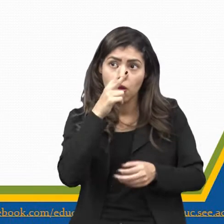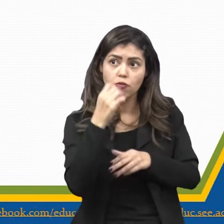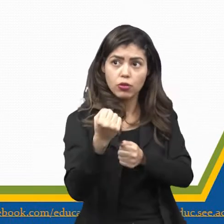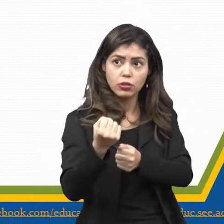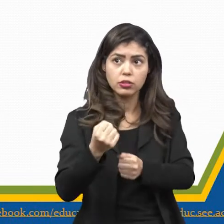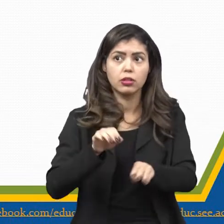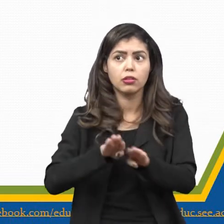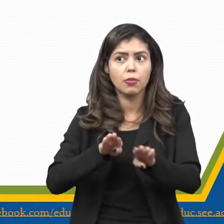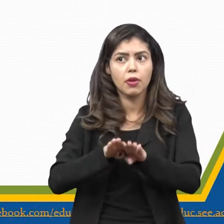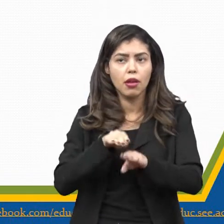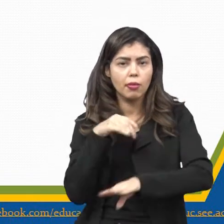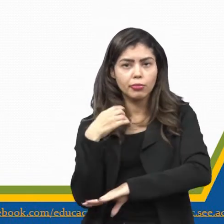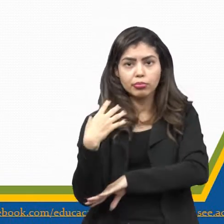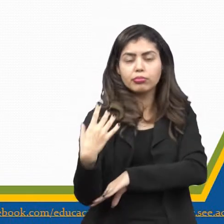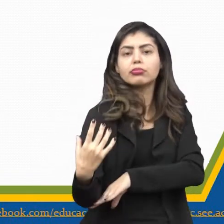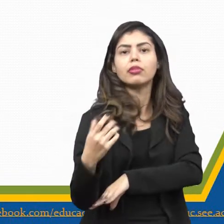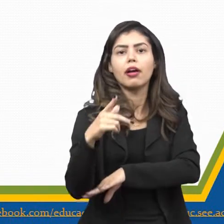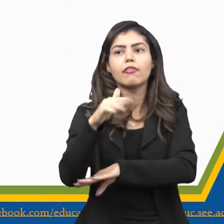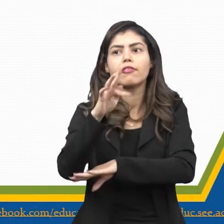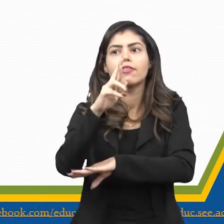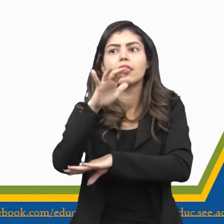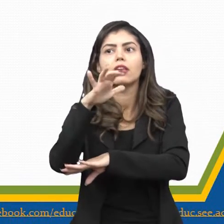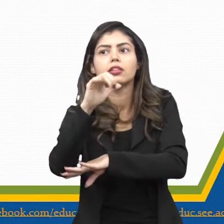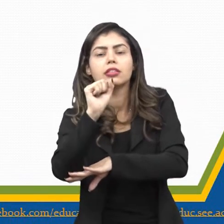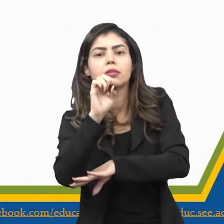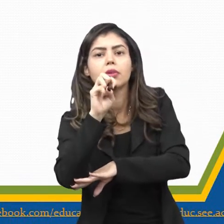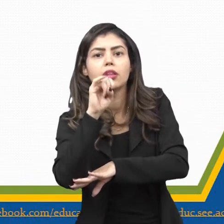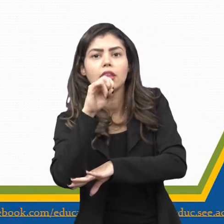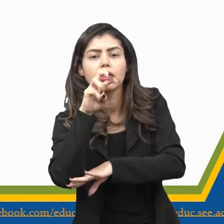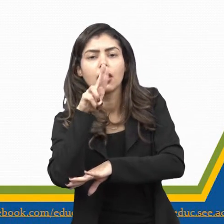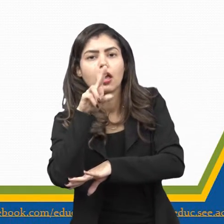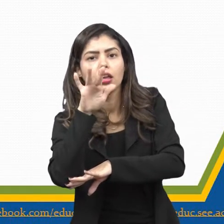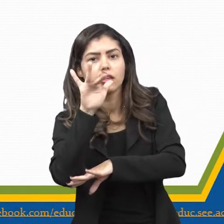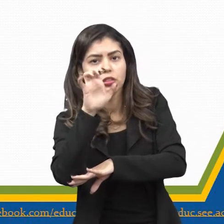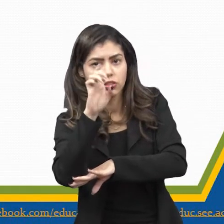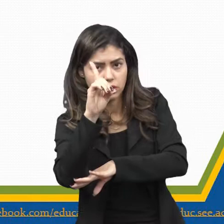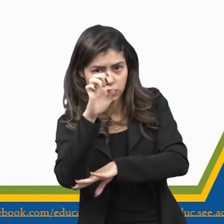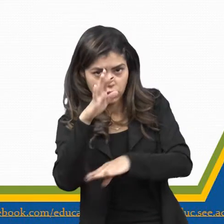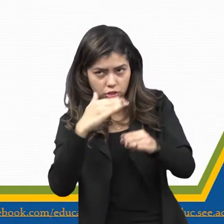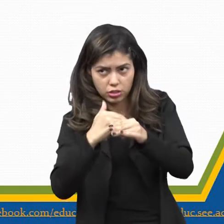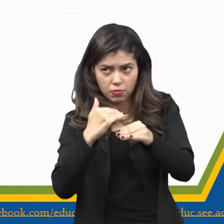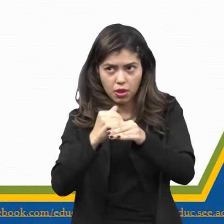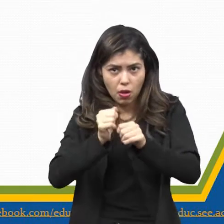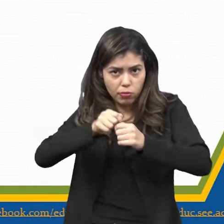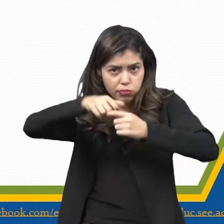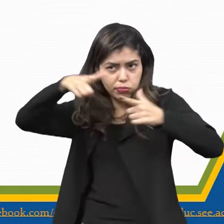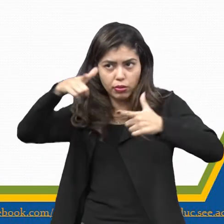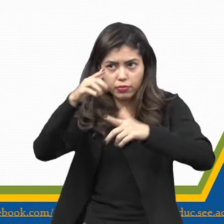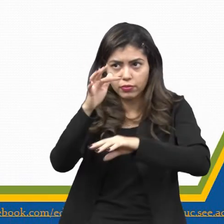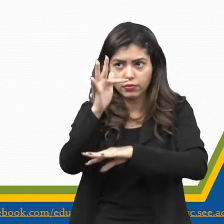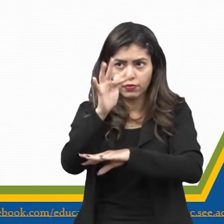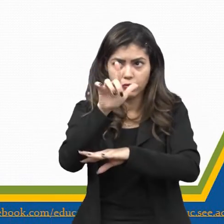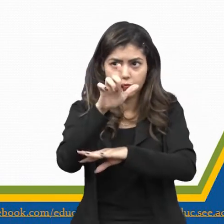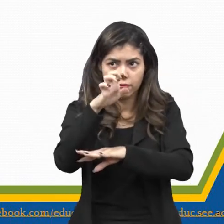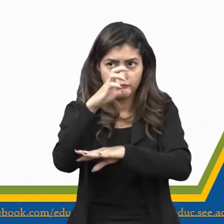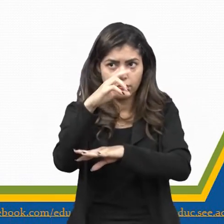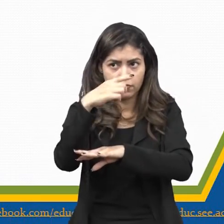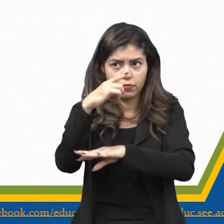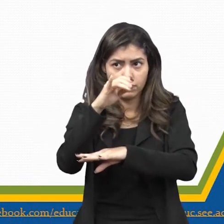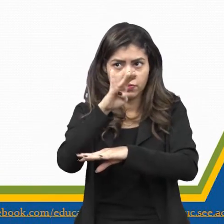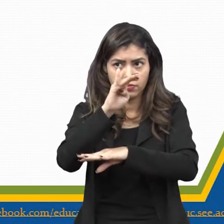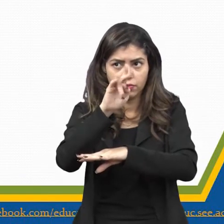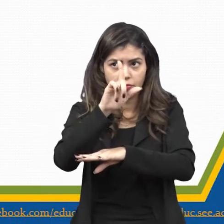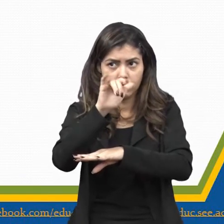resistência e a flexibilidade física, que são as nossas capacidades físicas. Elas são aumentadas de acordo com as